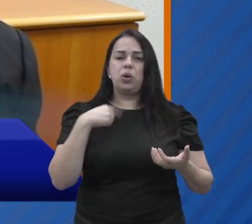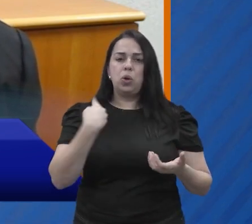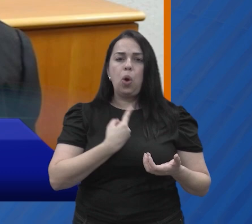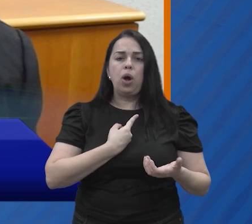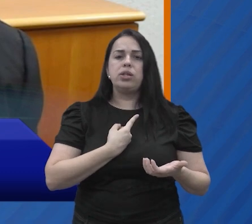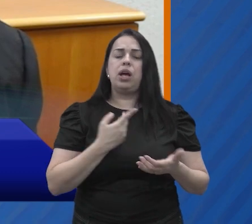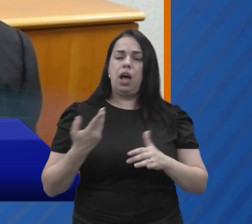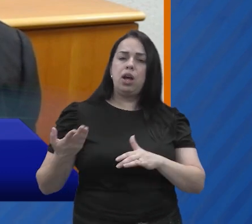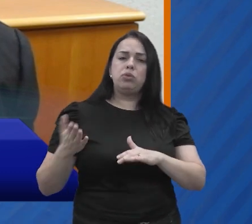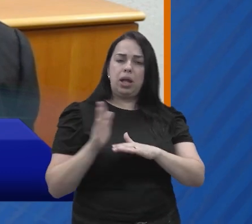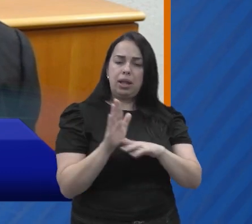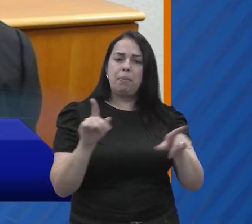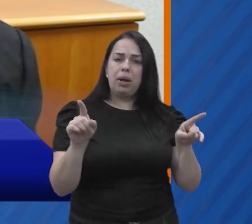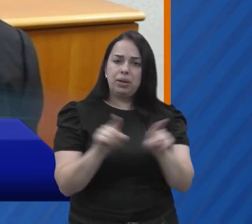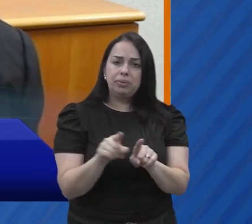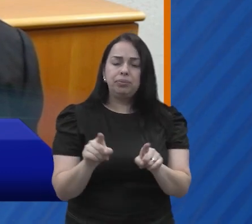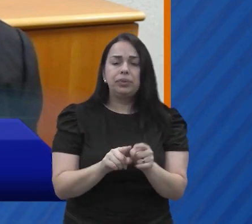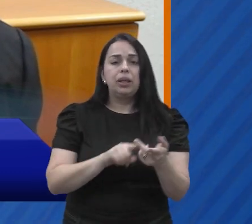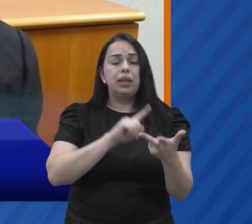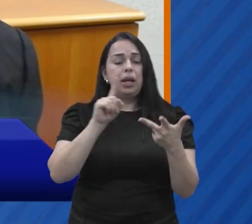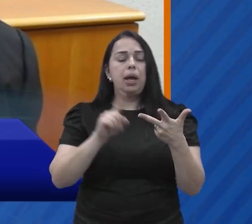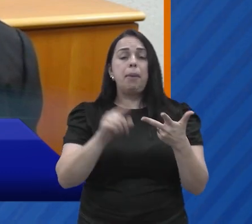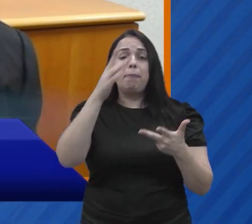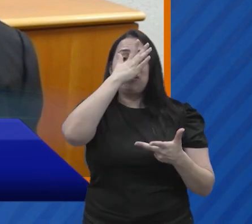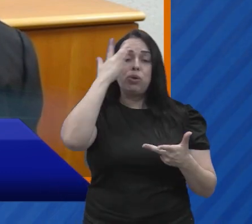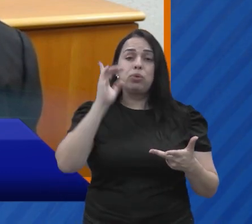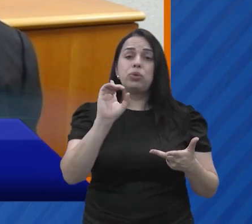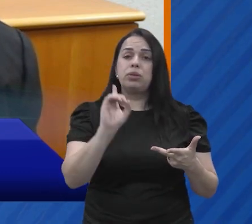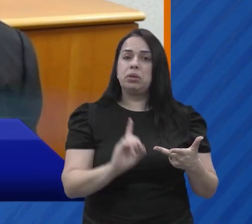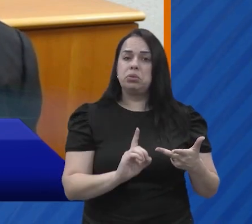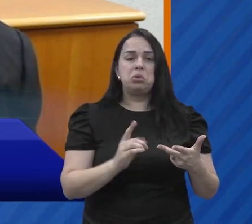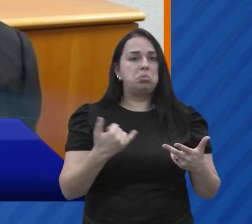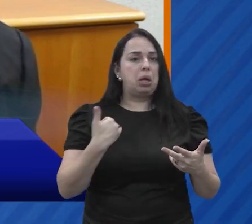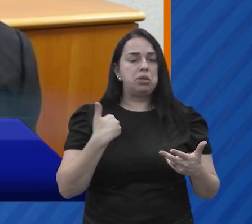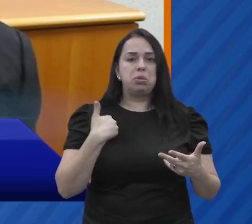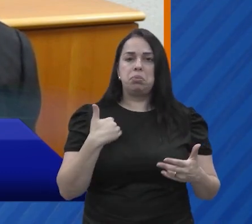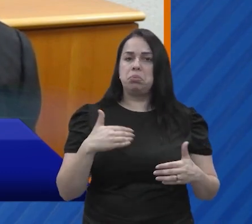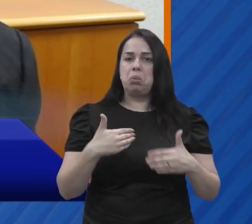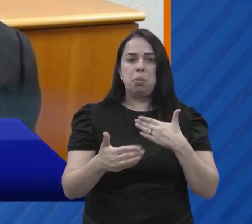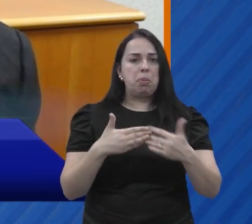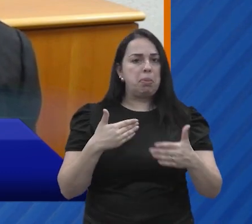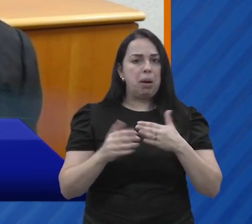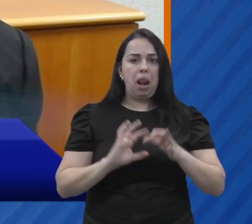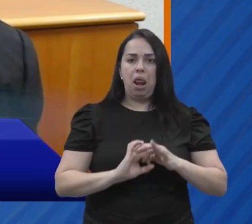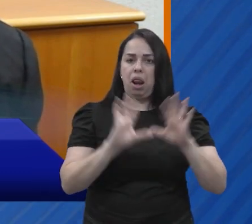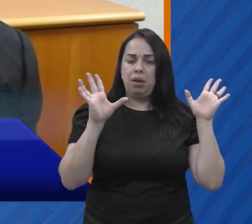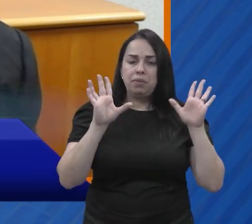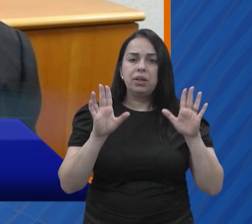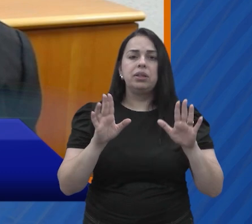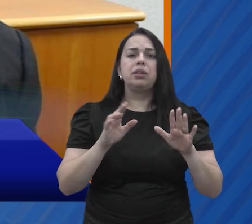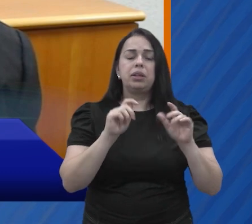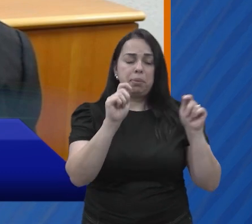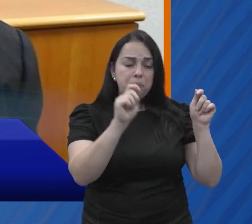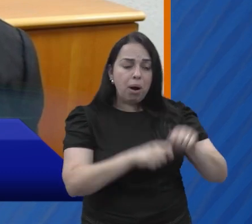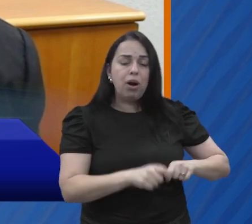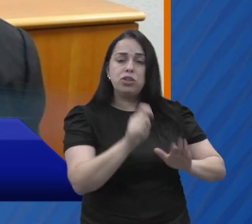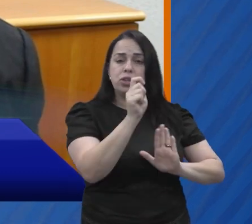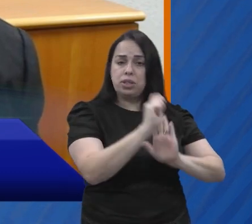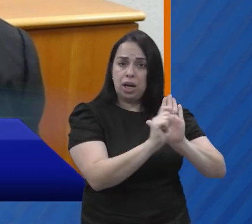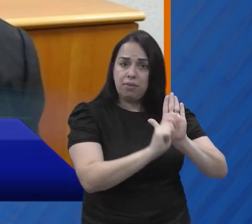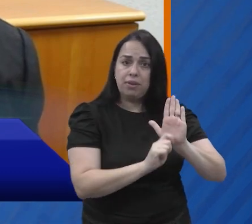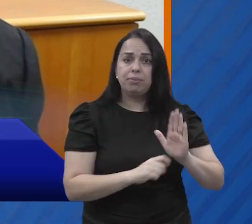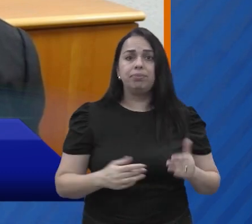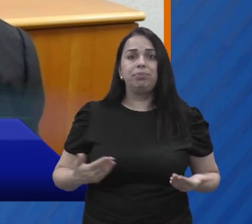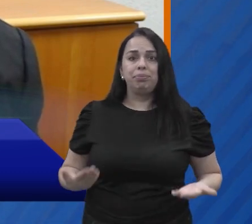né, que é uma parceria que neste ano nós fizemos com o Conselho Nacional de Justiça, de atender também crianças de abrigos